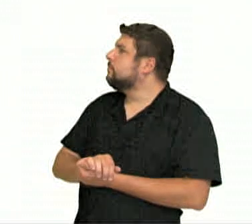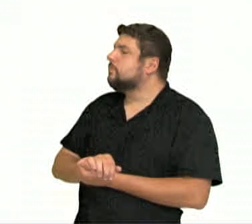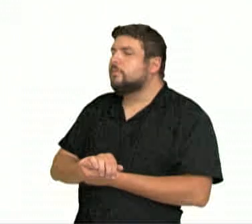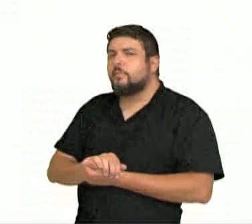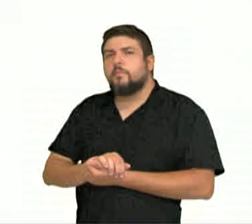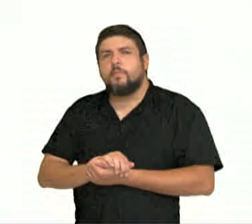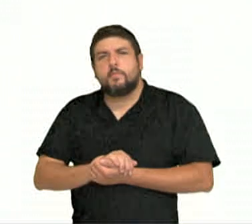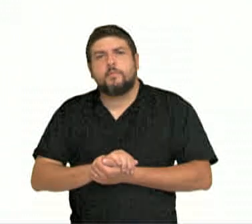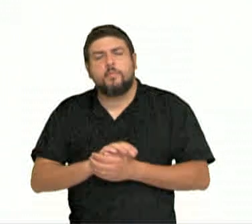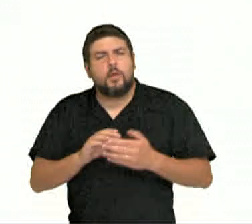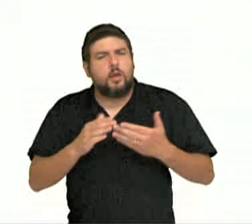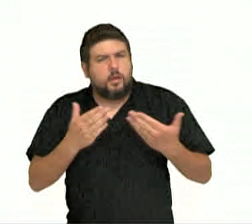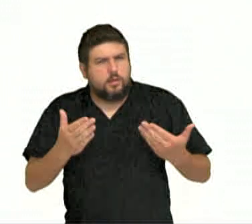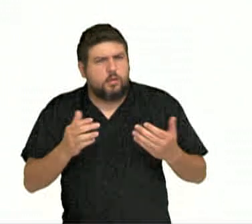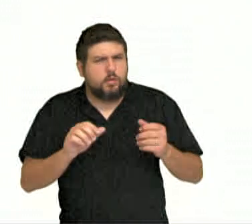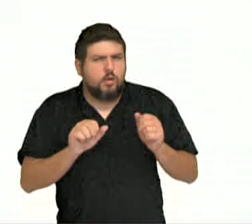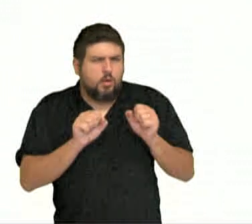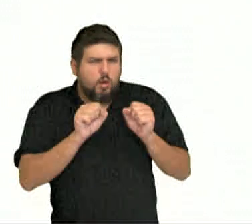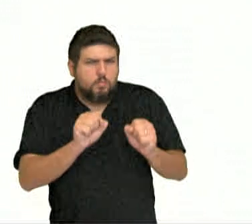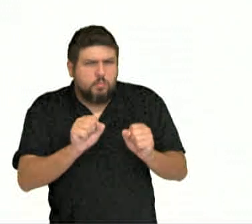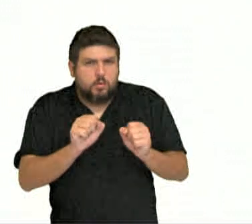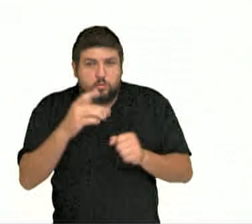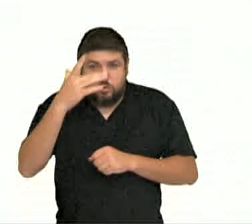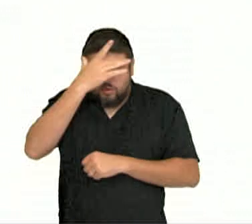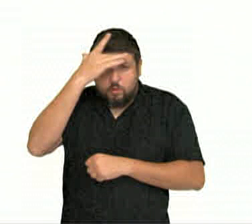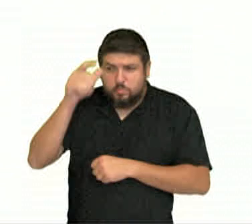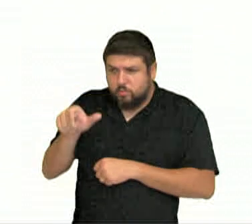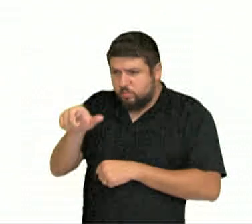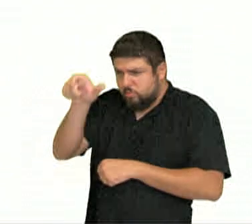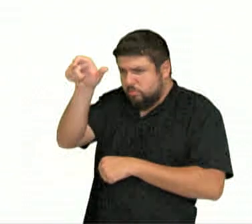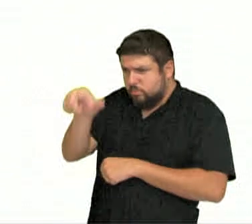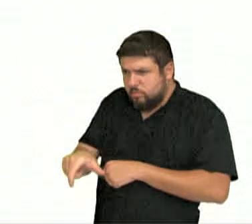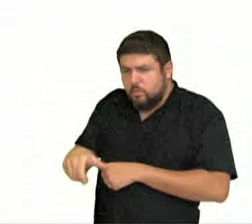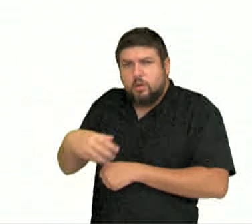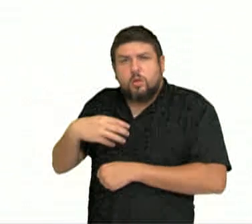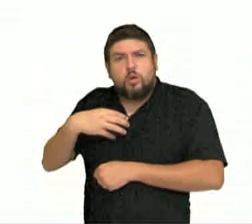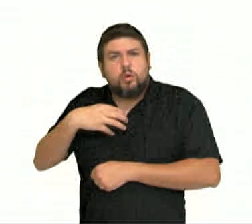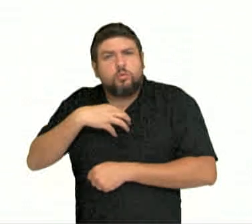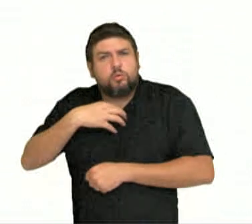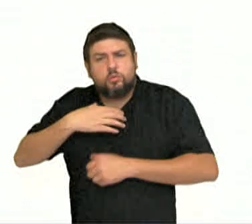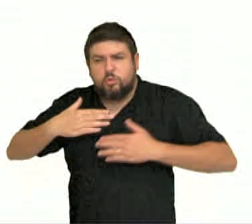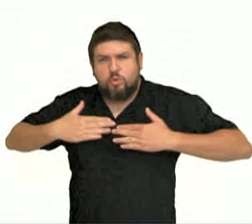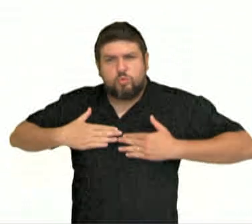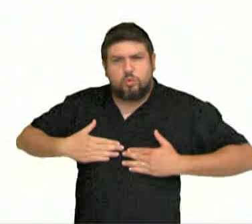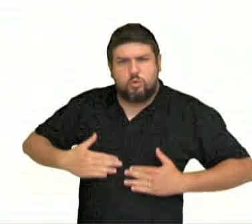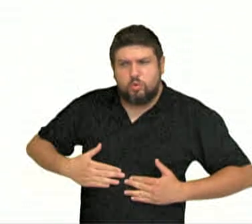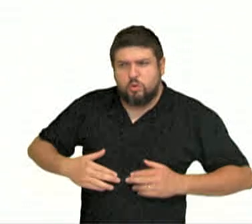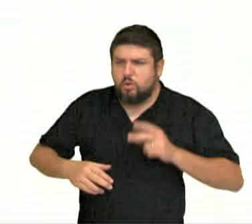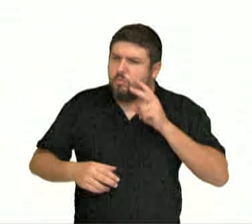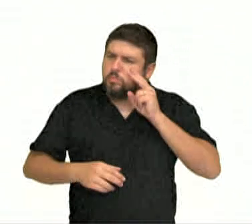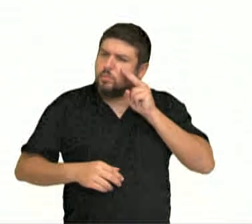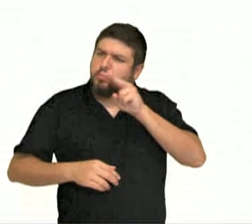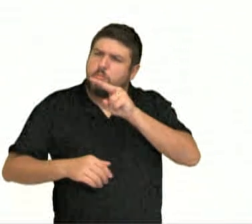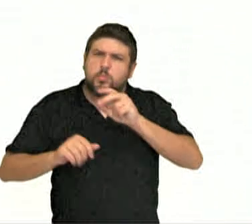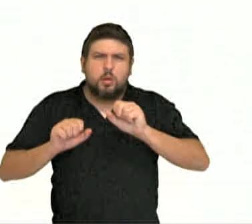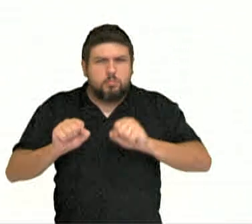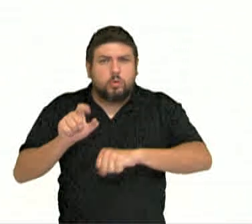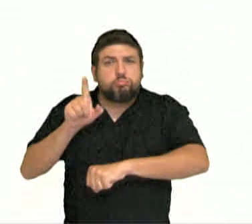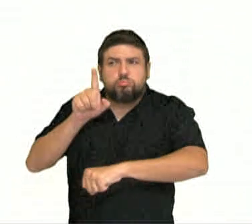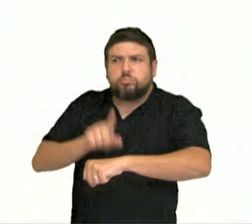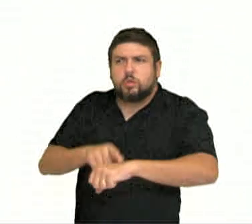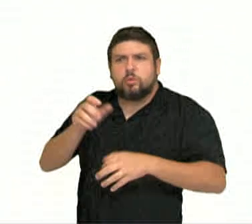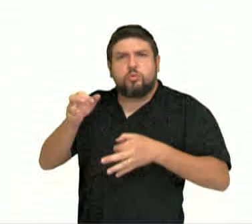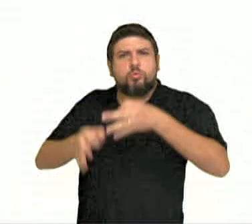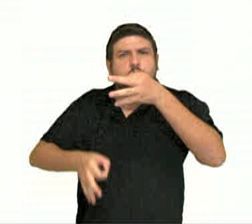Então, se pode avaliar uma pessoa unicamente, somente a gente vendo como ela é fisicamente, será